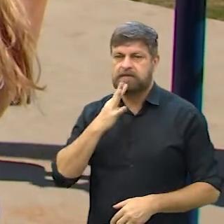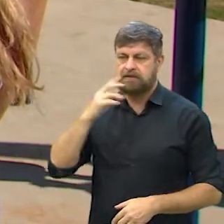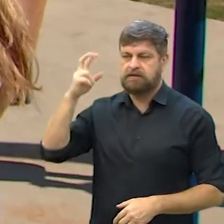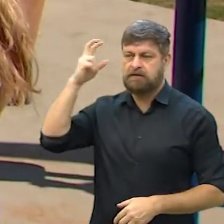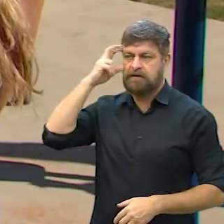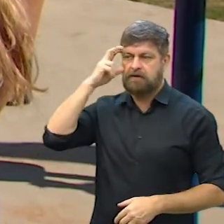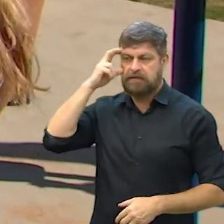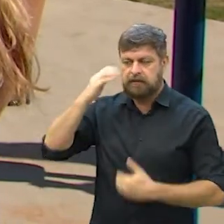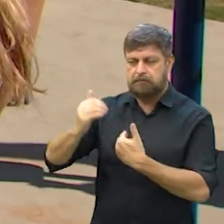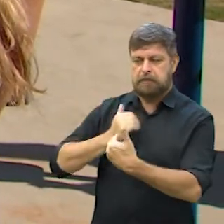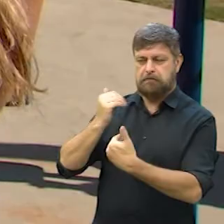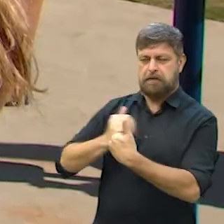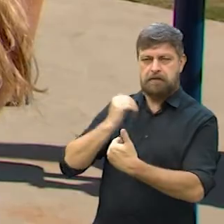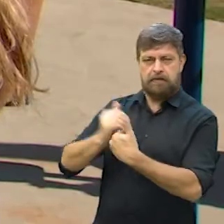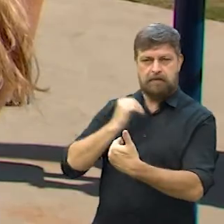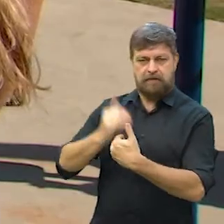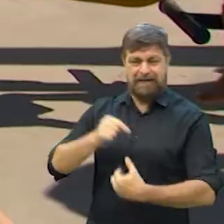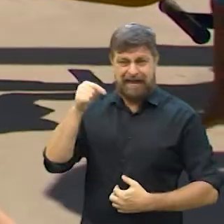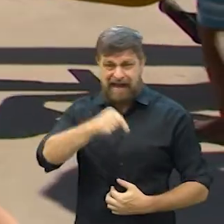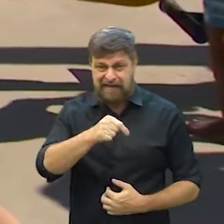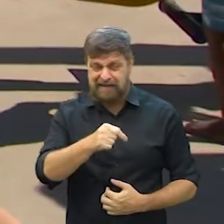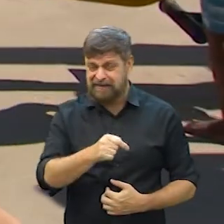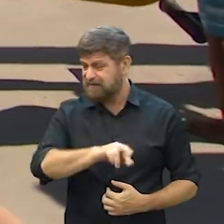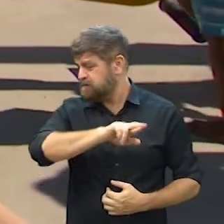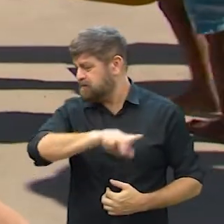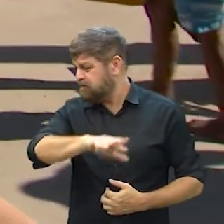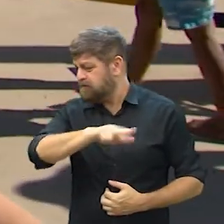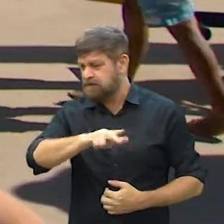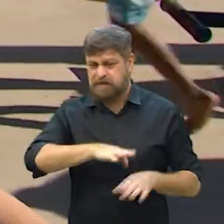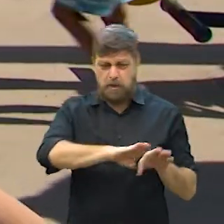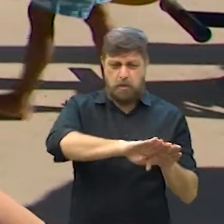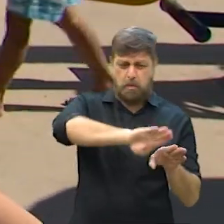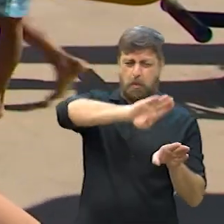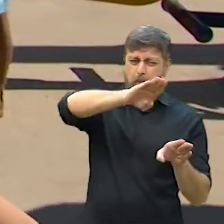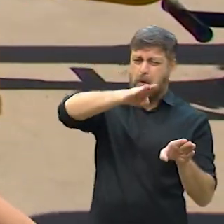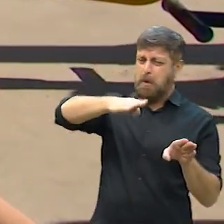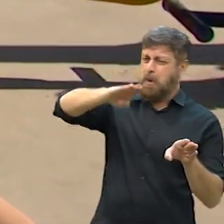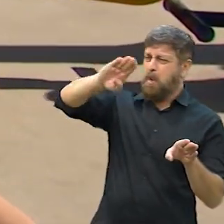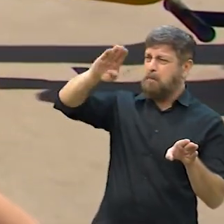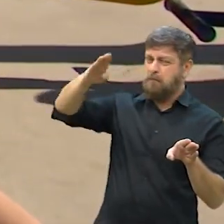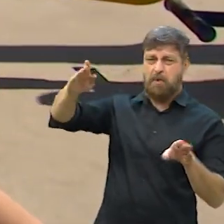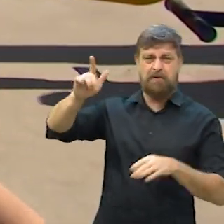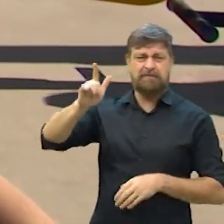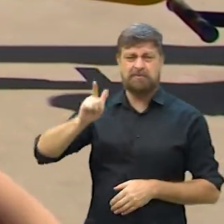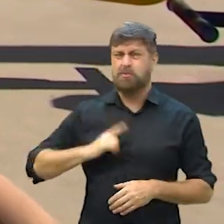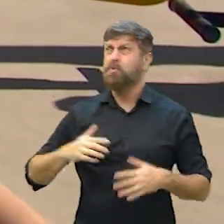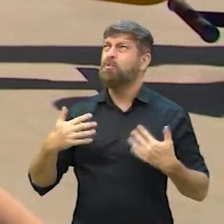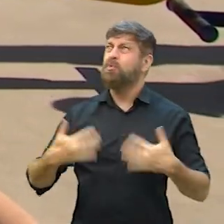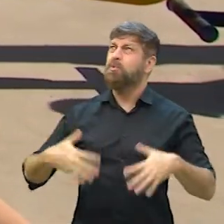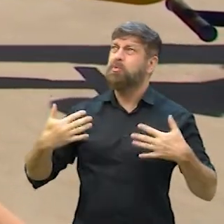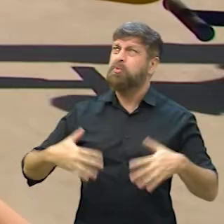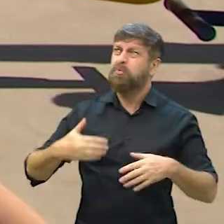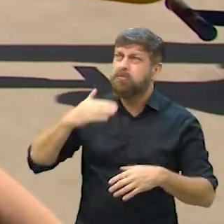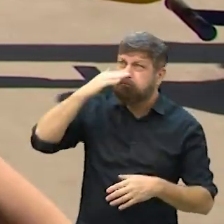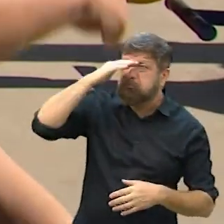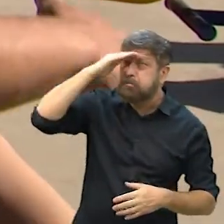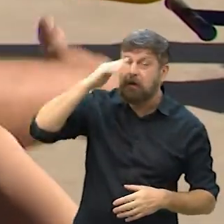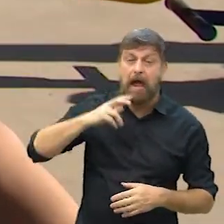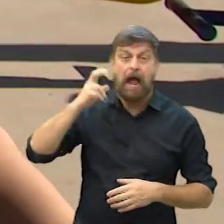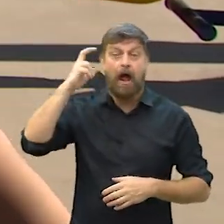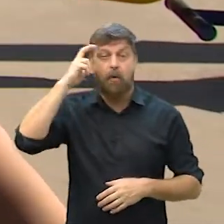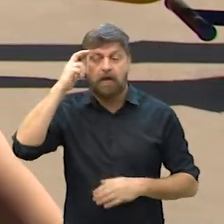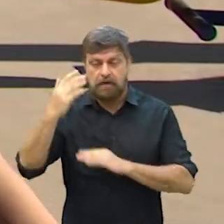quando com nesse Carlinhos camelô que ele me deu as coordenadas e só que não era nem assim era morro tinha um Morro Grande